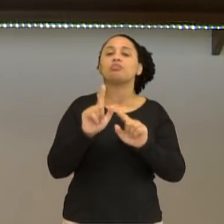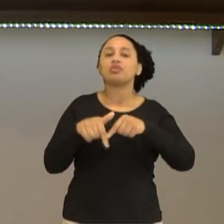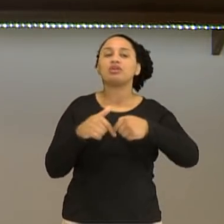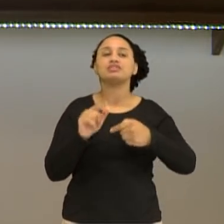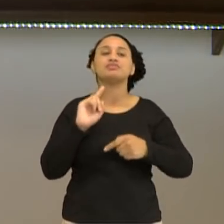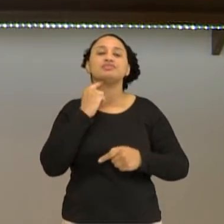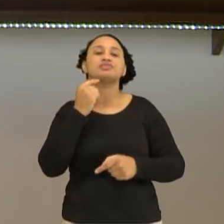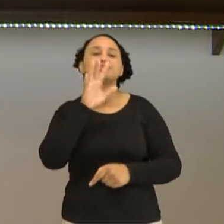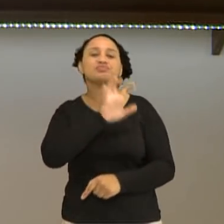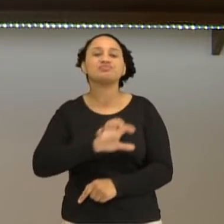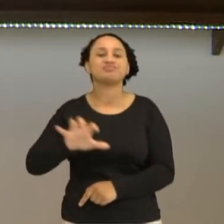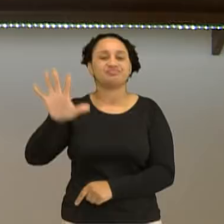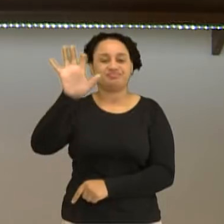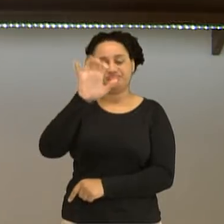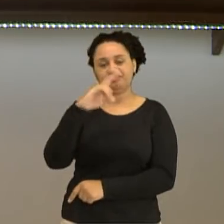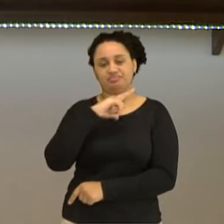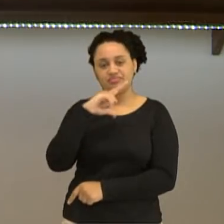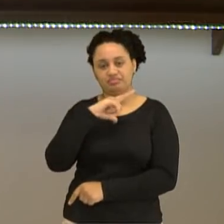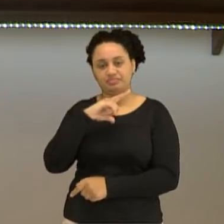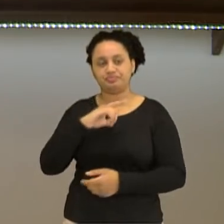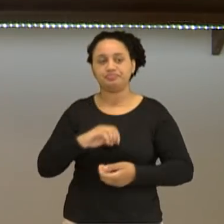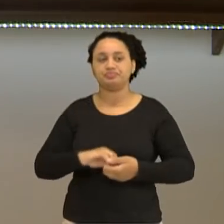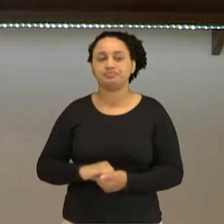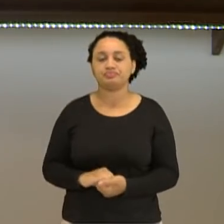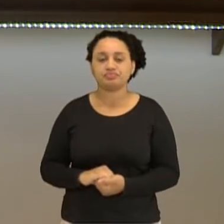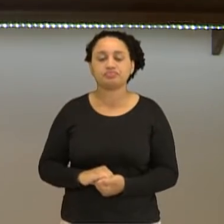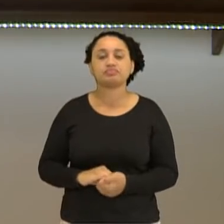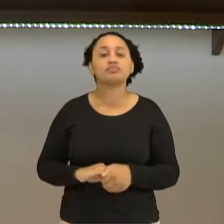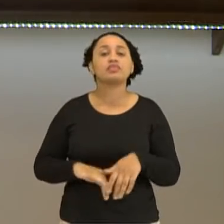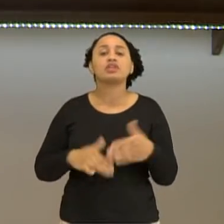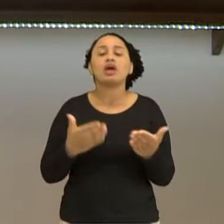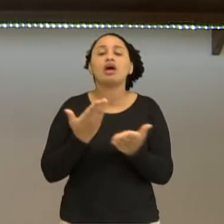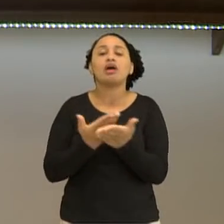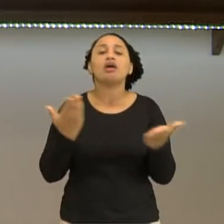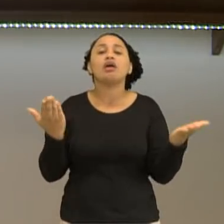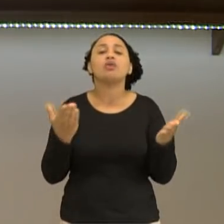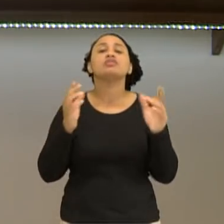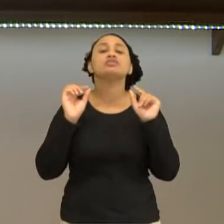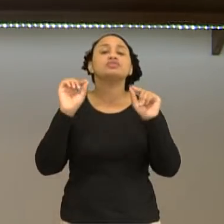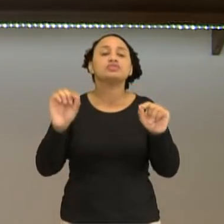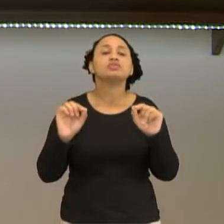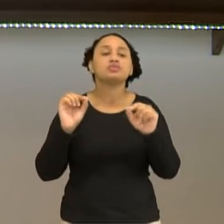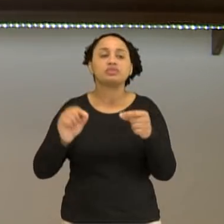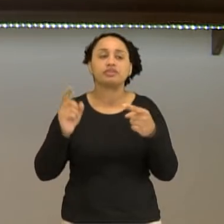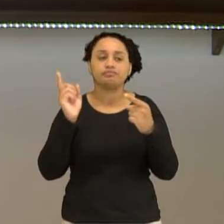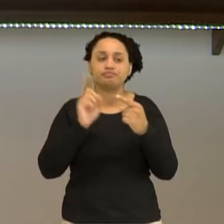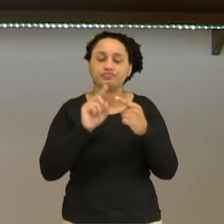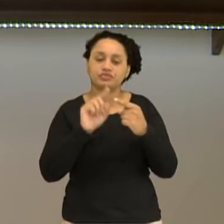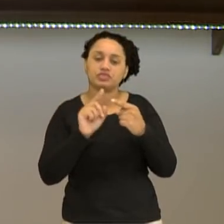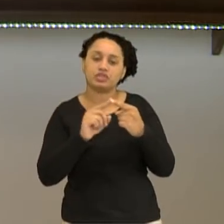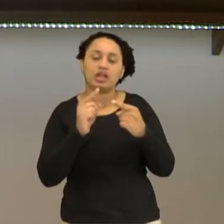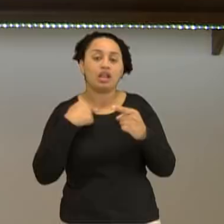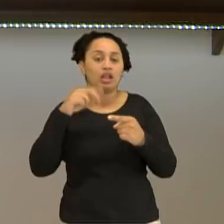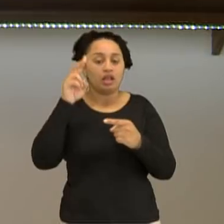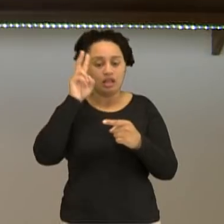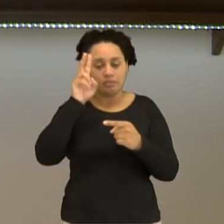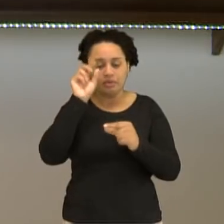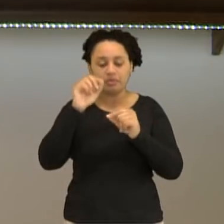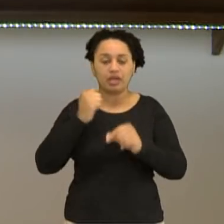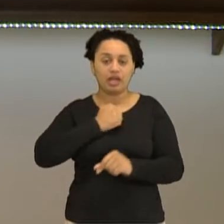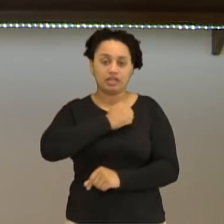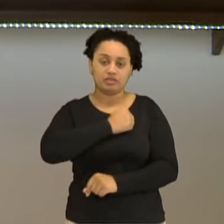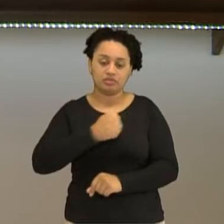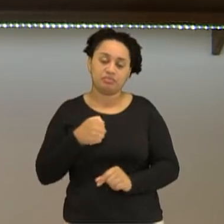contaminação pelo ar contaminado. O que nós vimos na aula de hoje, pessoal? Hoje nós fizemos uma retomada da anatomia e